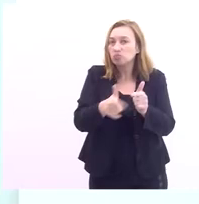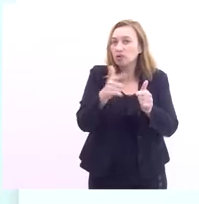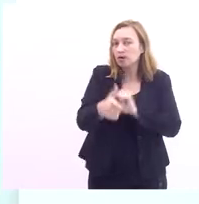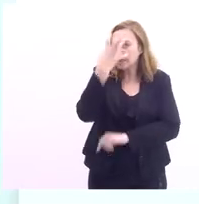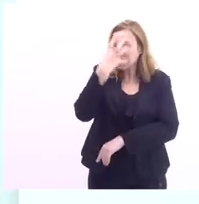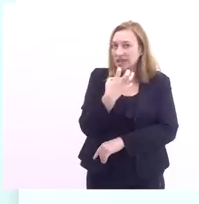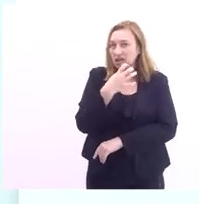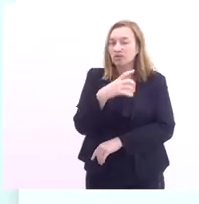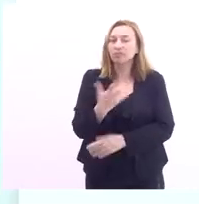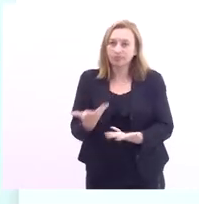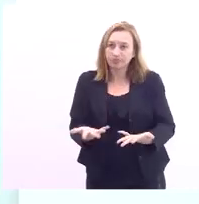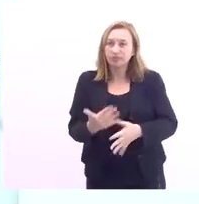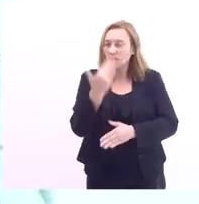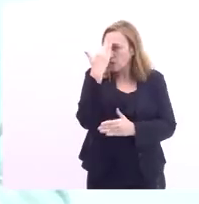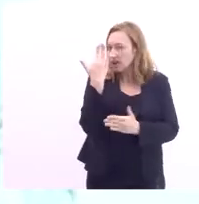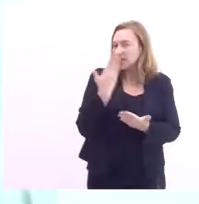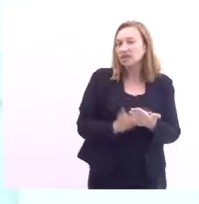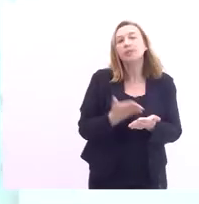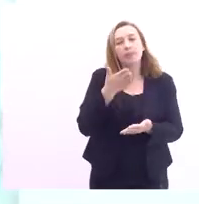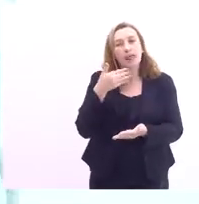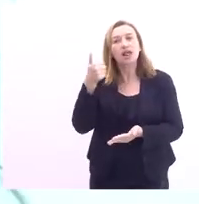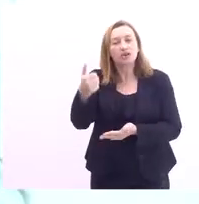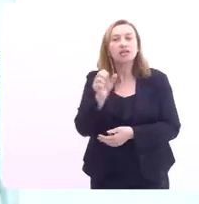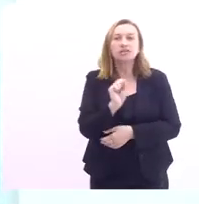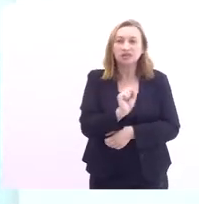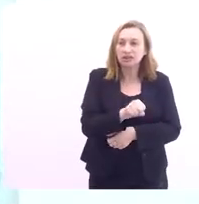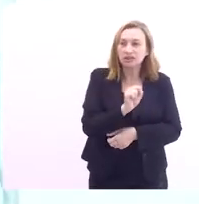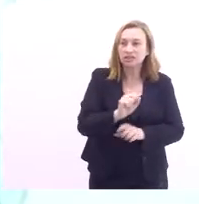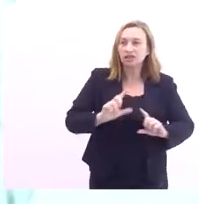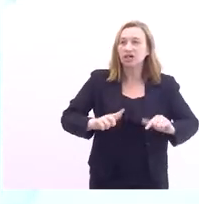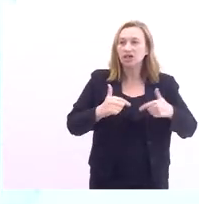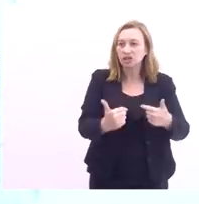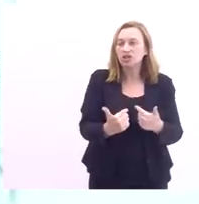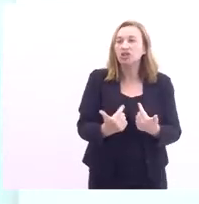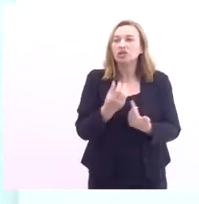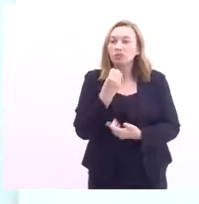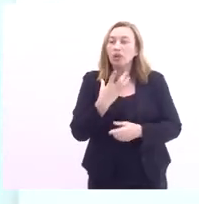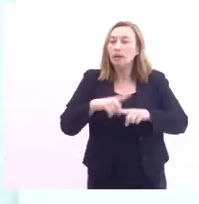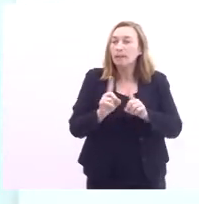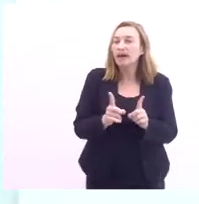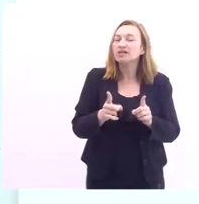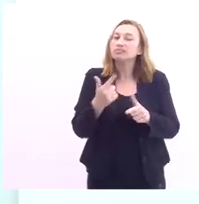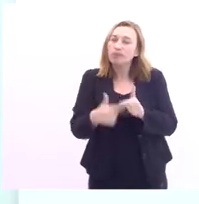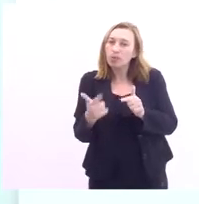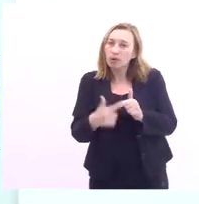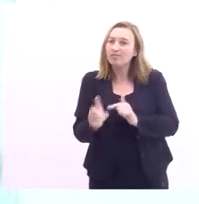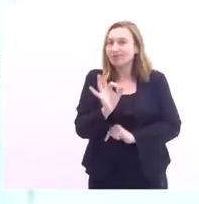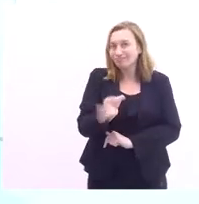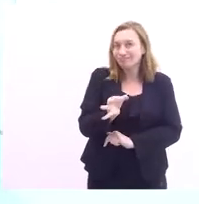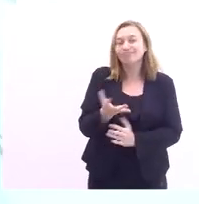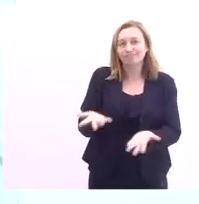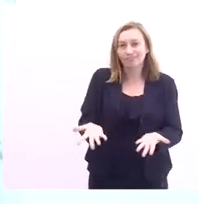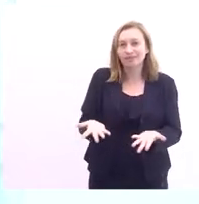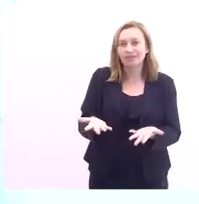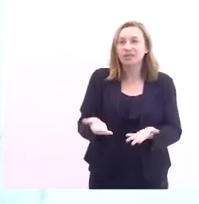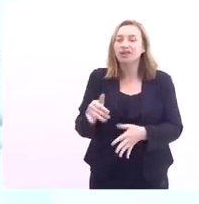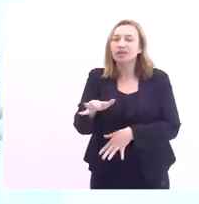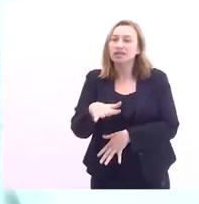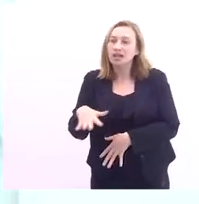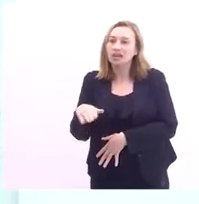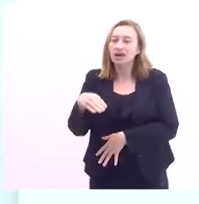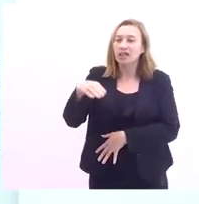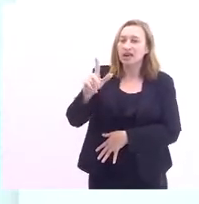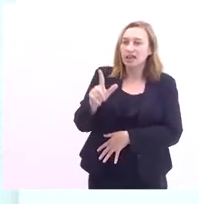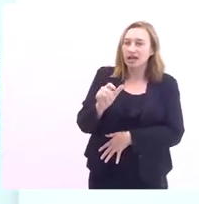Tá? Eu acredito que há melhorias, automações, aspectos positivos, mas há problemas pontuais. Há problemas na região de